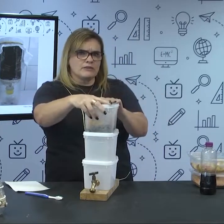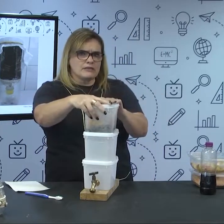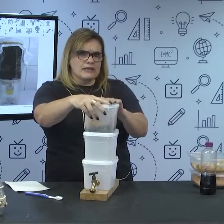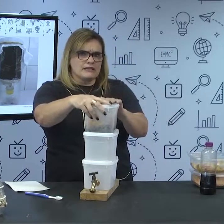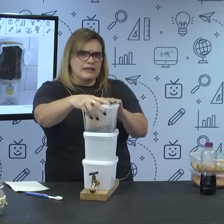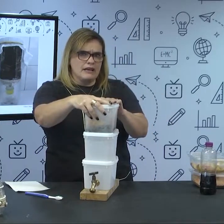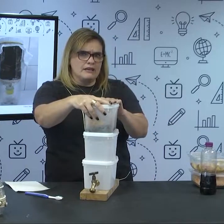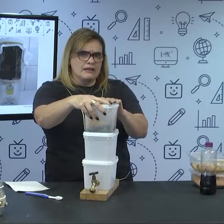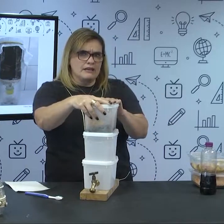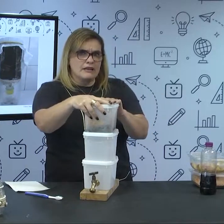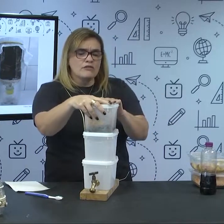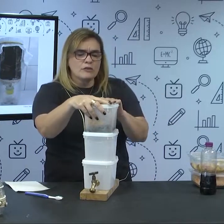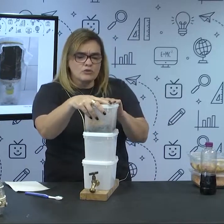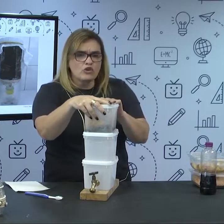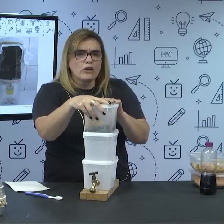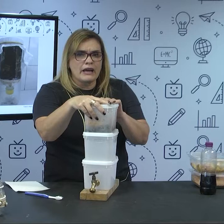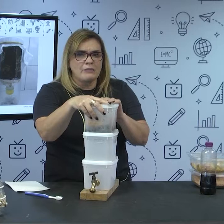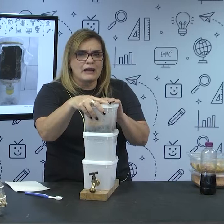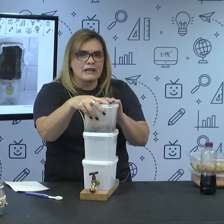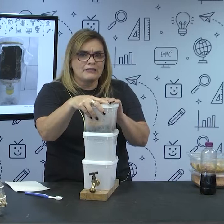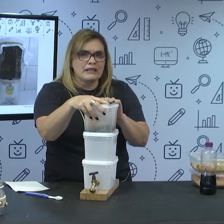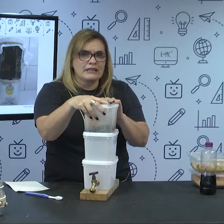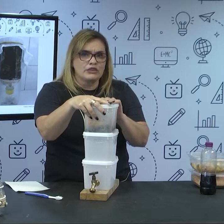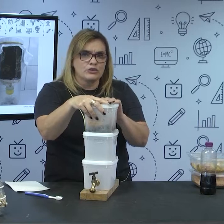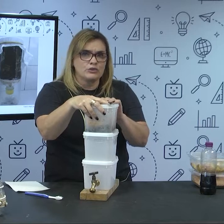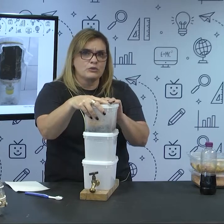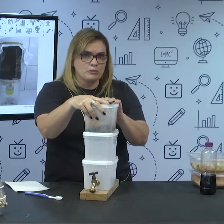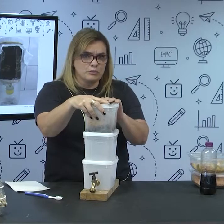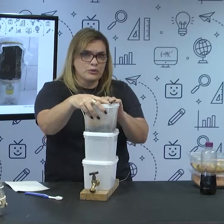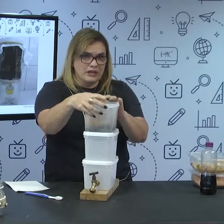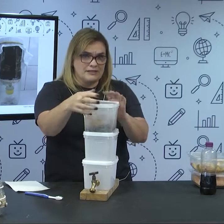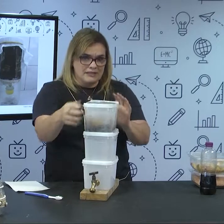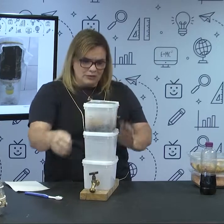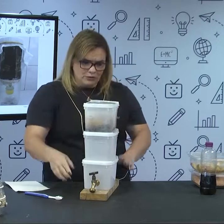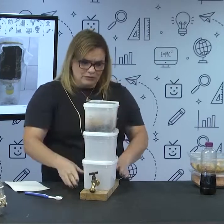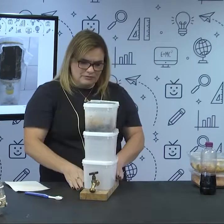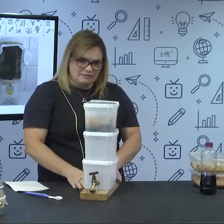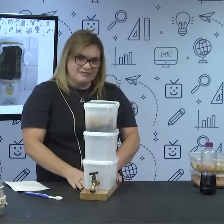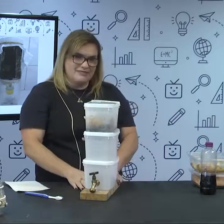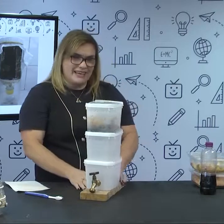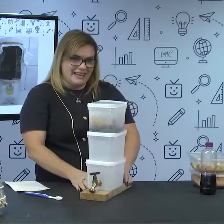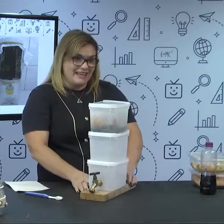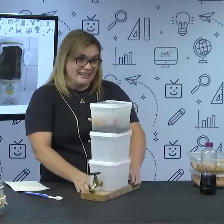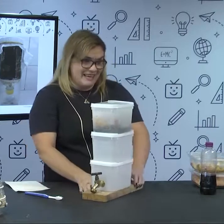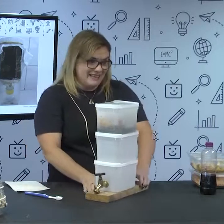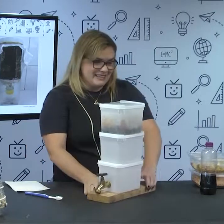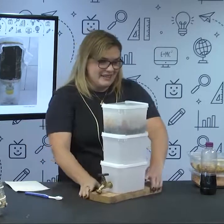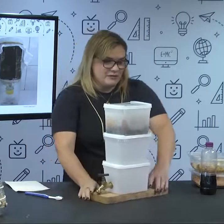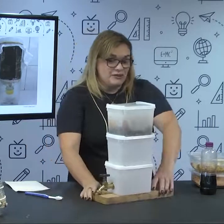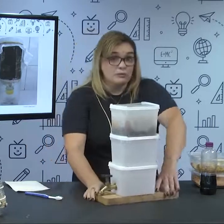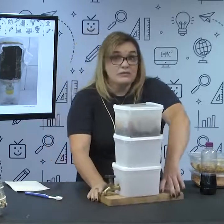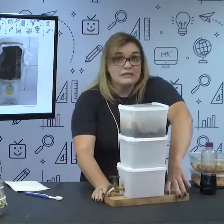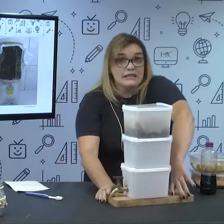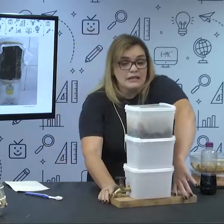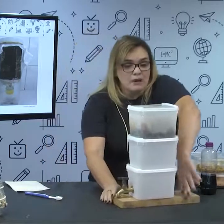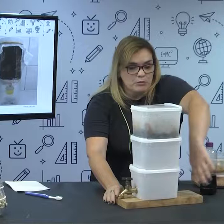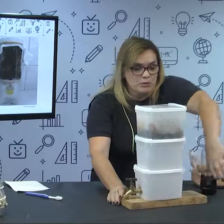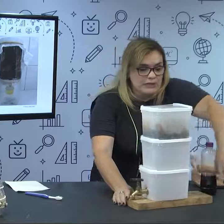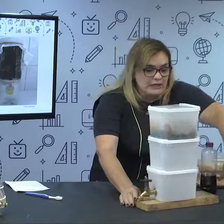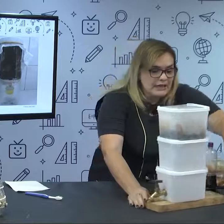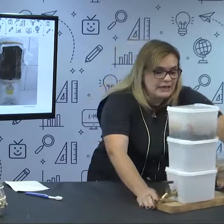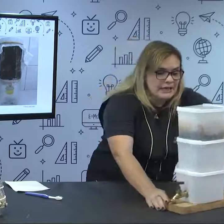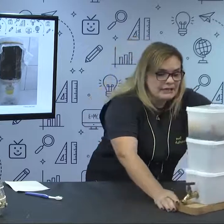de falar para vocês, né? Vamos trocar a palavra lixo por resíduo? É, né? Vamos